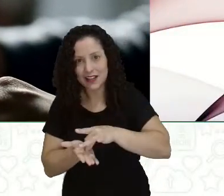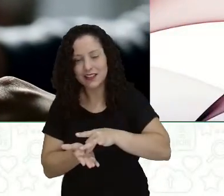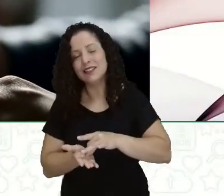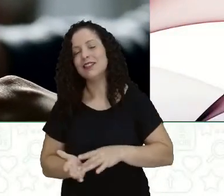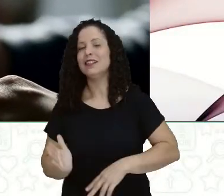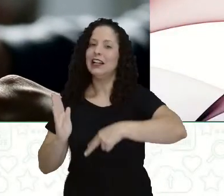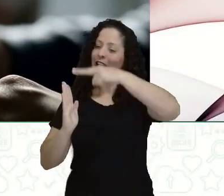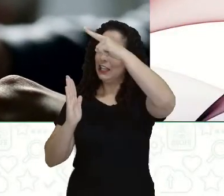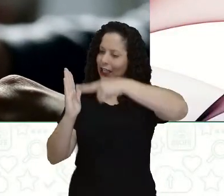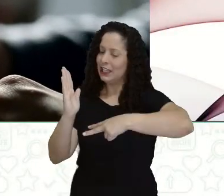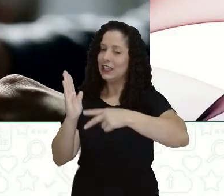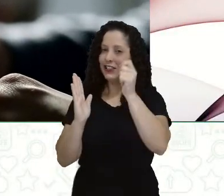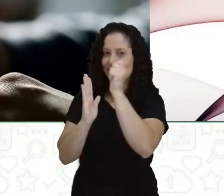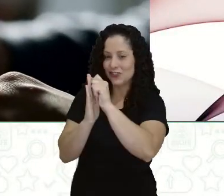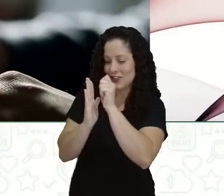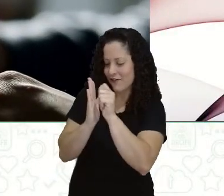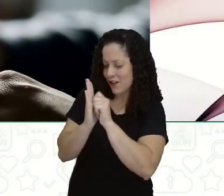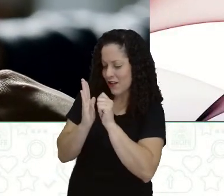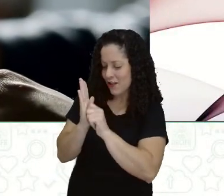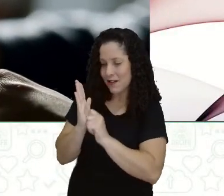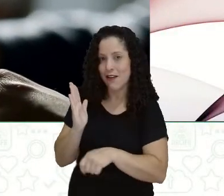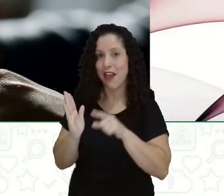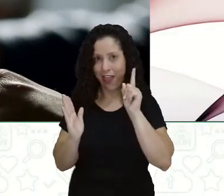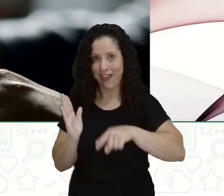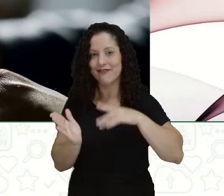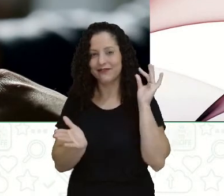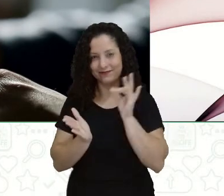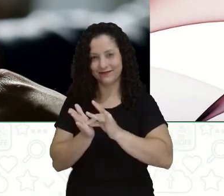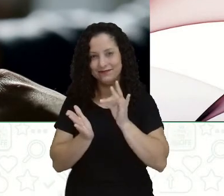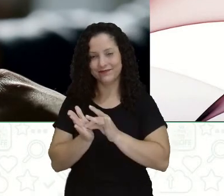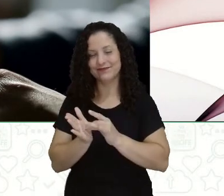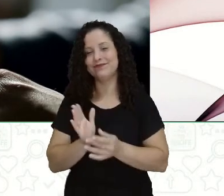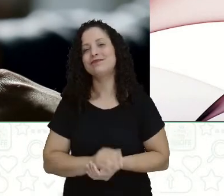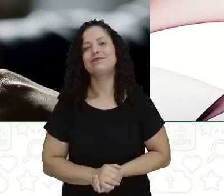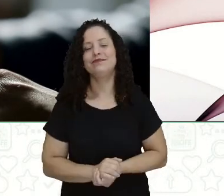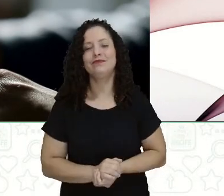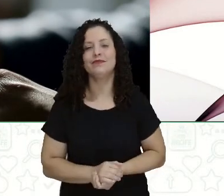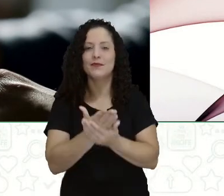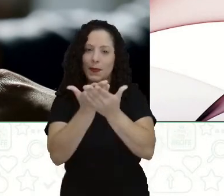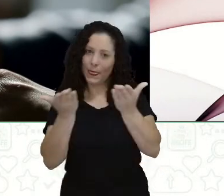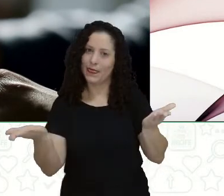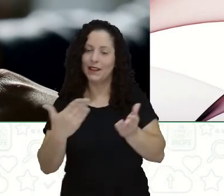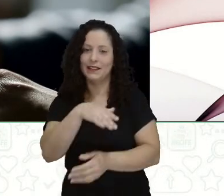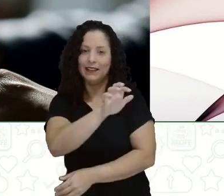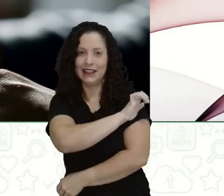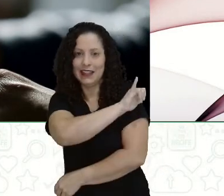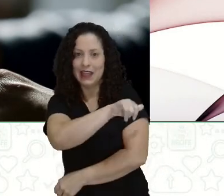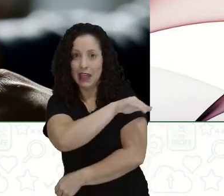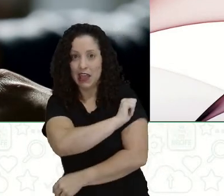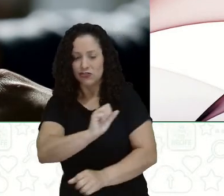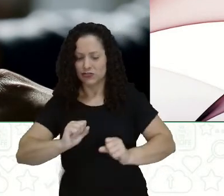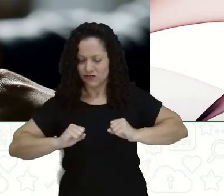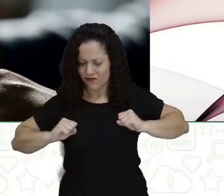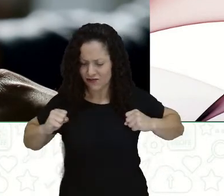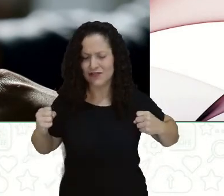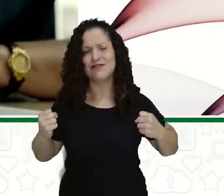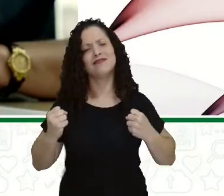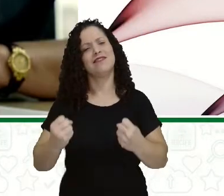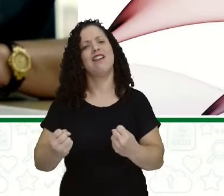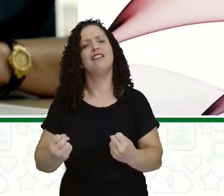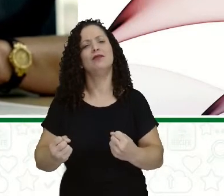ler e escrever. Não é assim? A galera da EJA tá na luta, tá aí estudando para